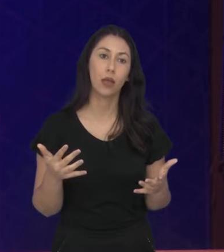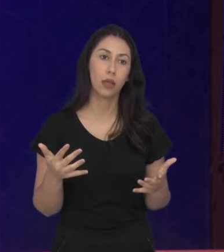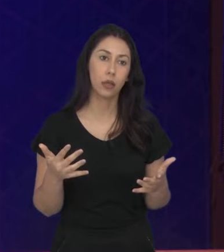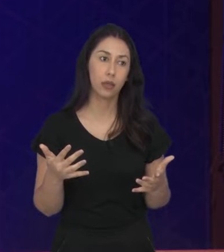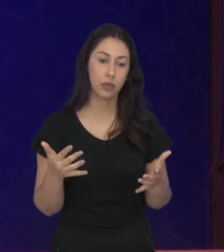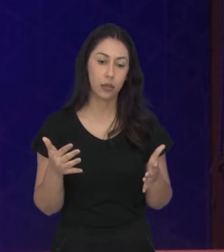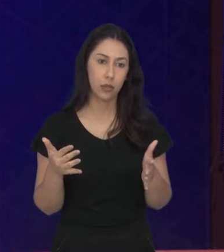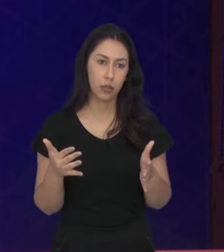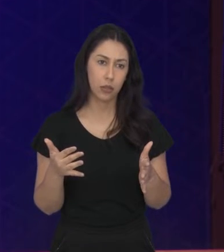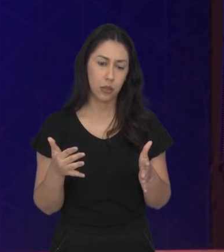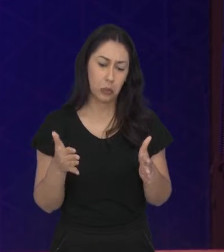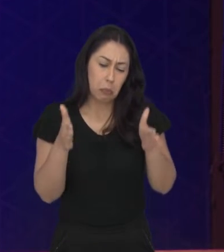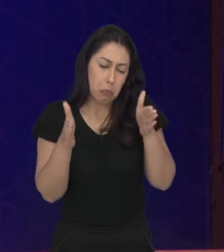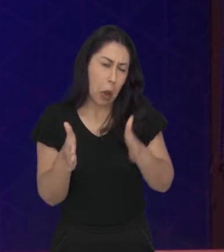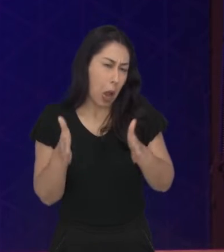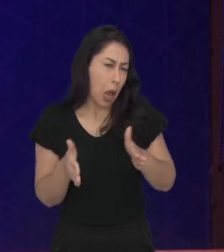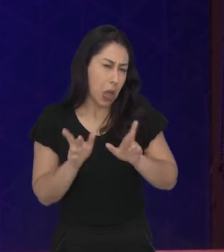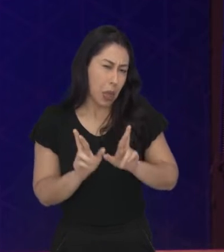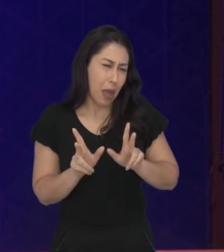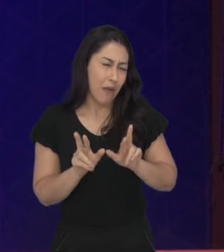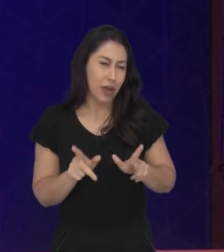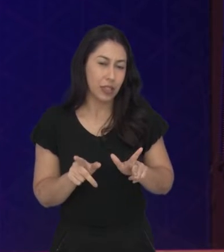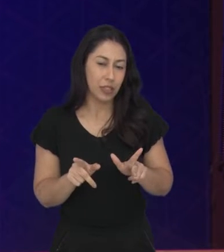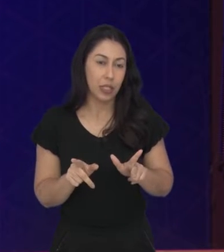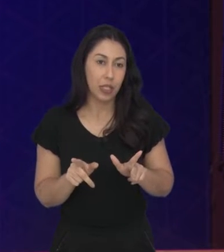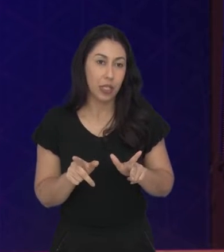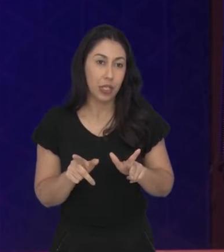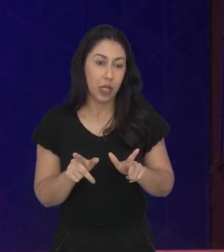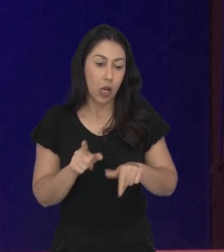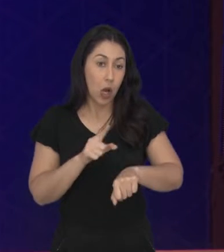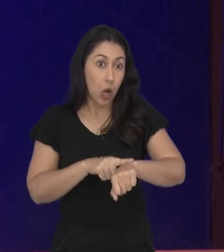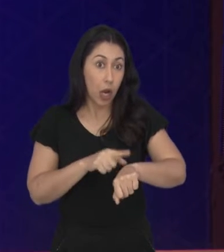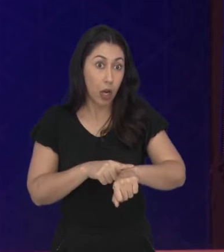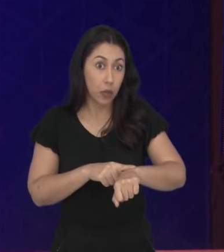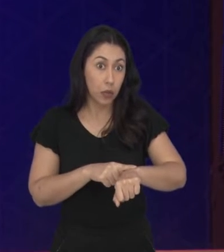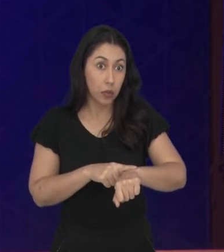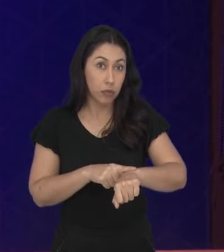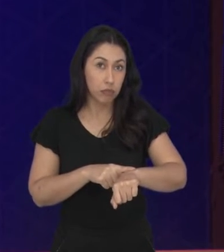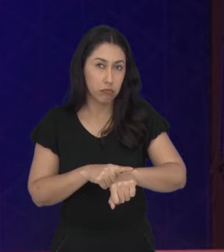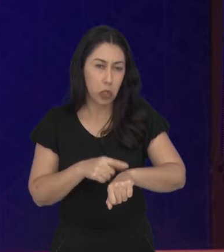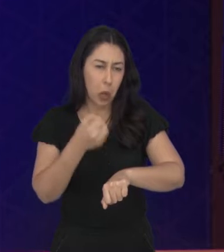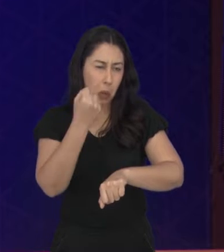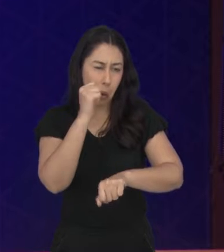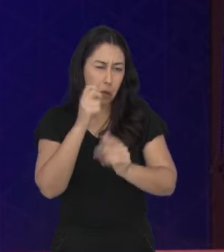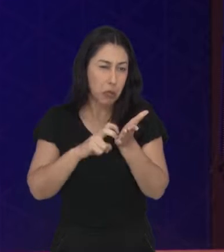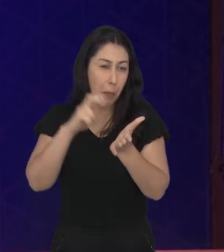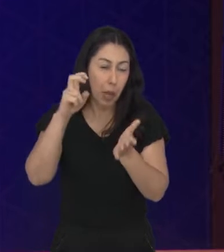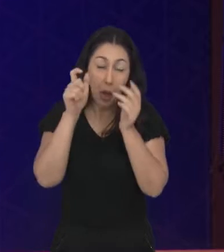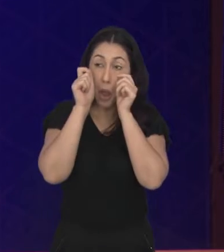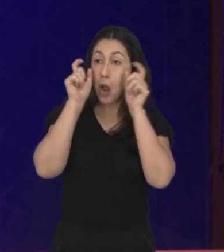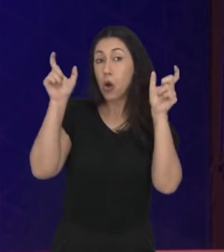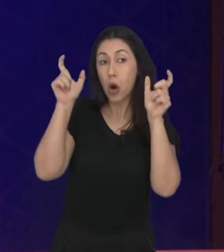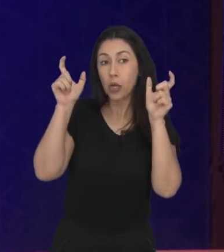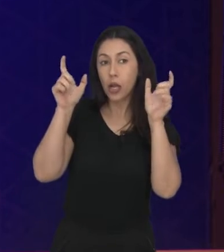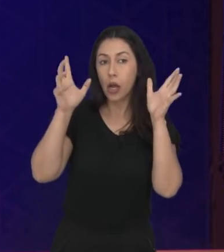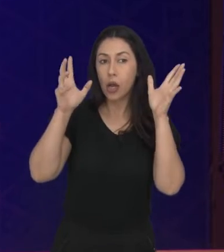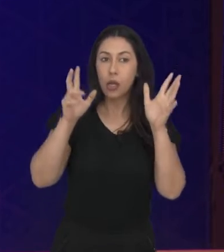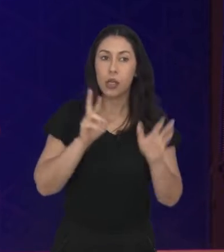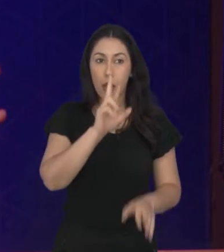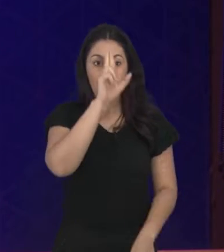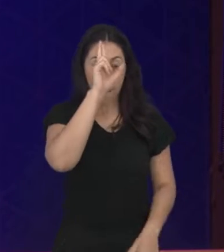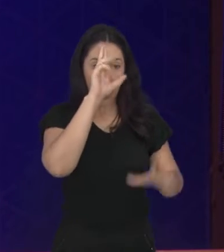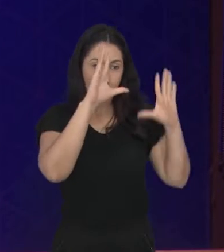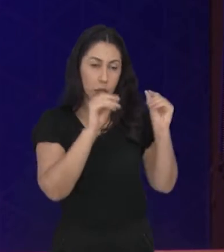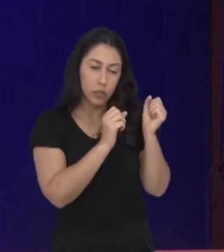daí seria um horário mais ou menos, né? Uma pessoa que vai dormir ali pela meia-noite e acorda umas 8 horas. Então é mais ou menos esse horário